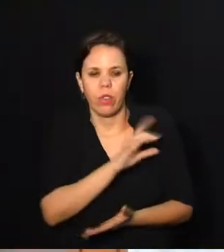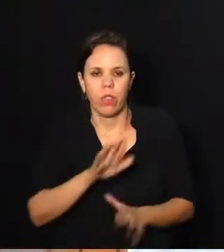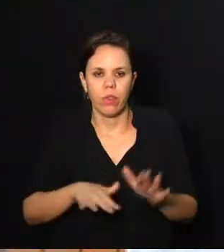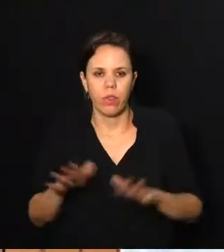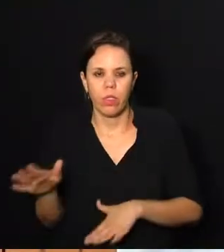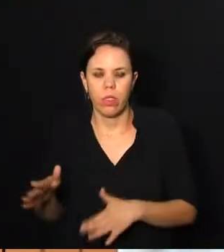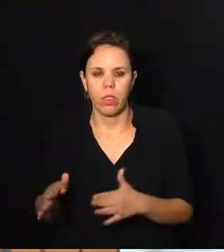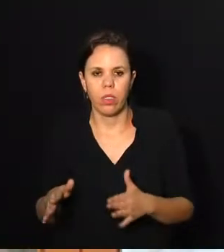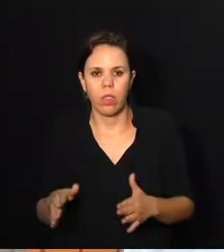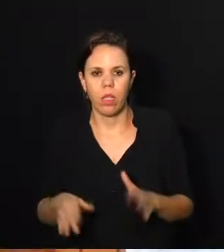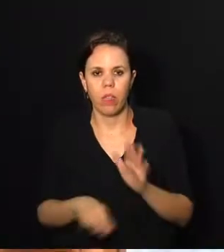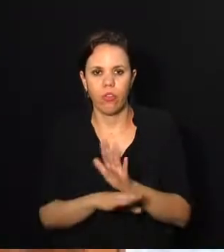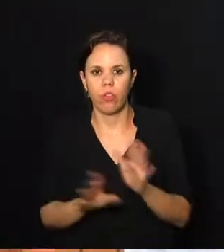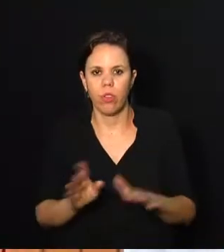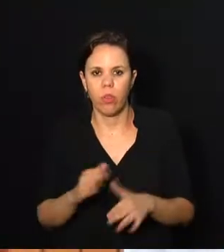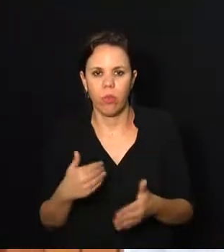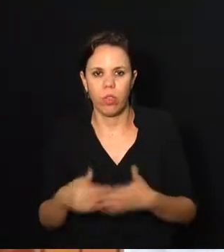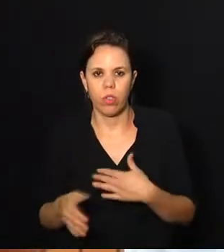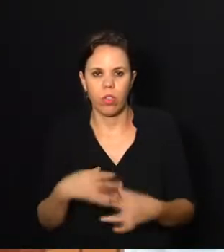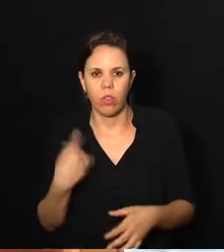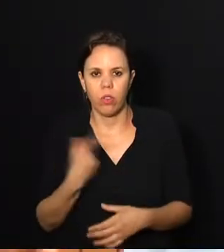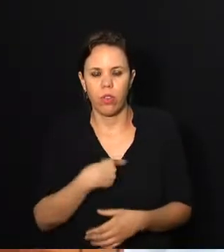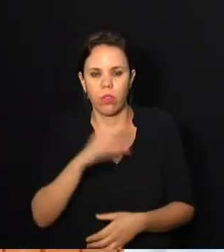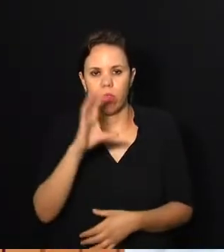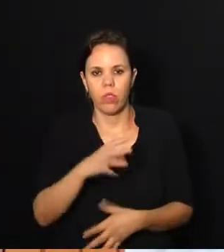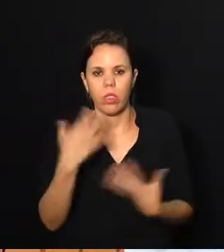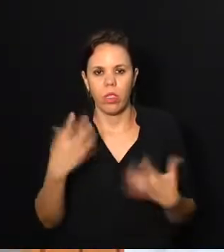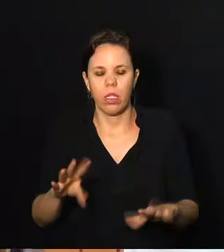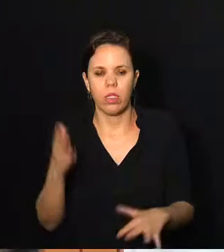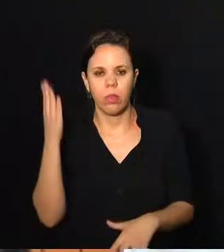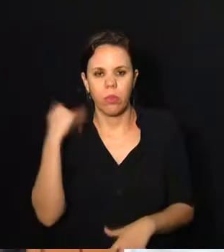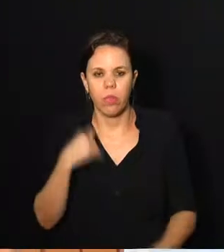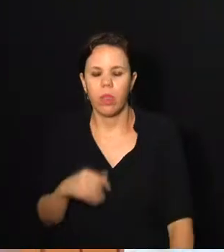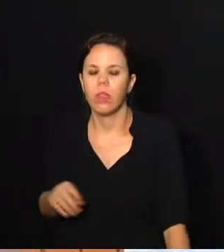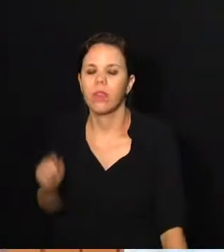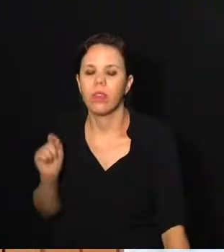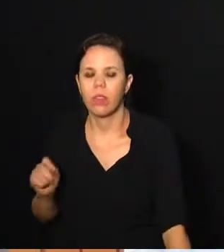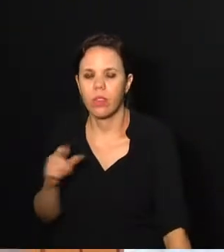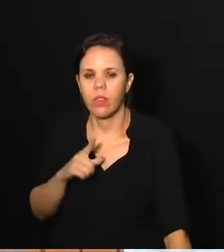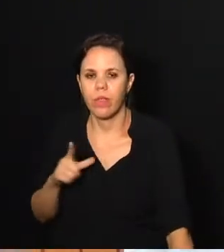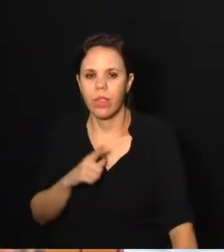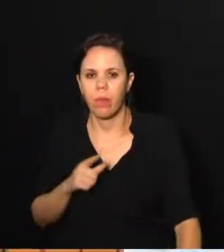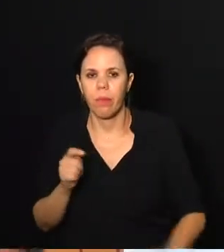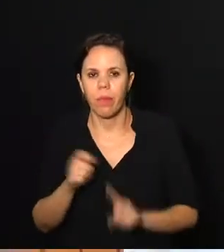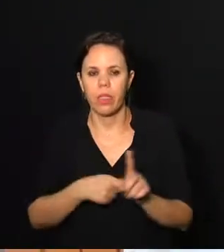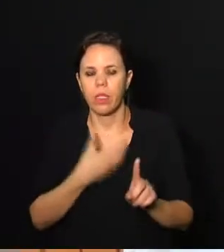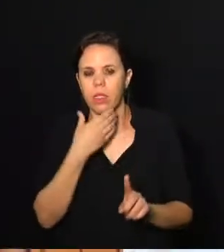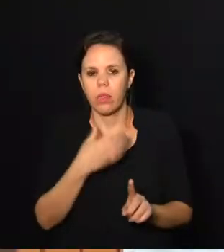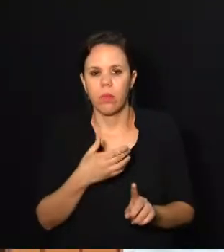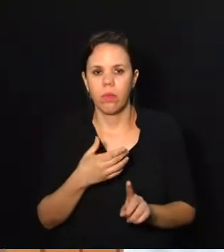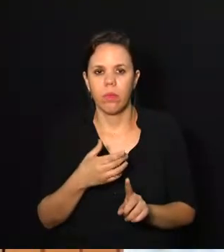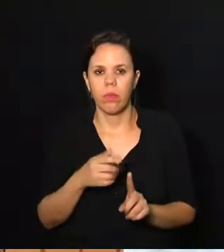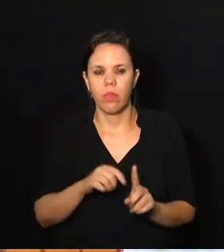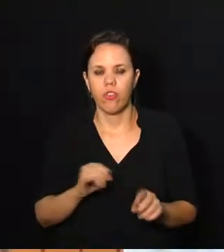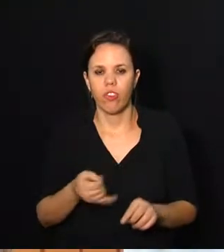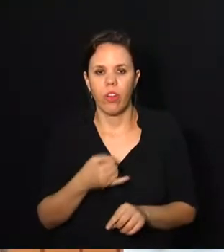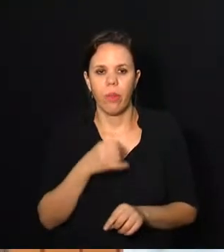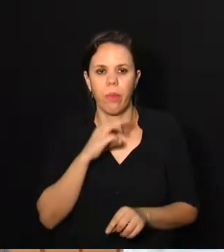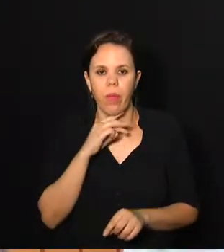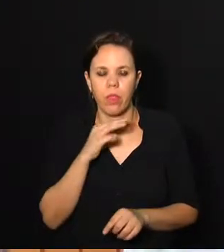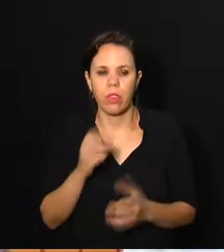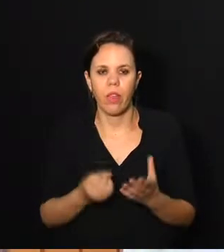o fundo, enaltece... Não, para nós, o cidadão não quer saber nada disso. Ele quer saber que em dezembro, janeiro ou março está